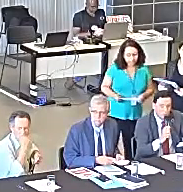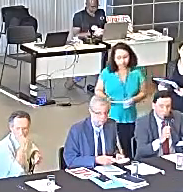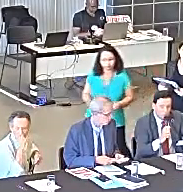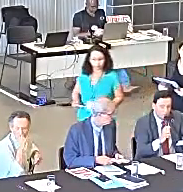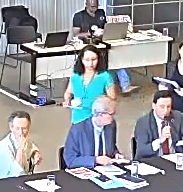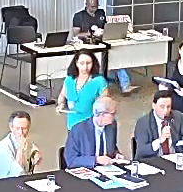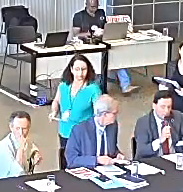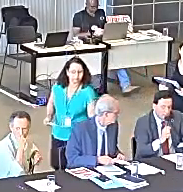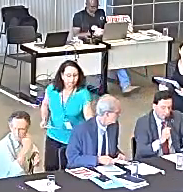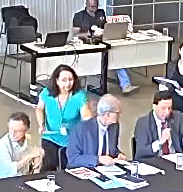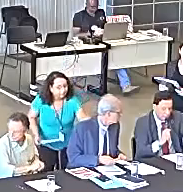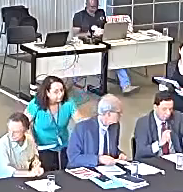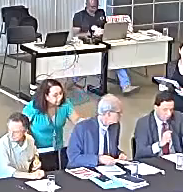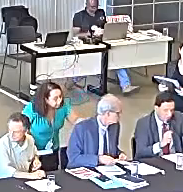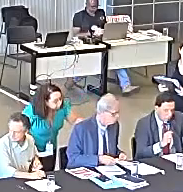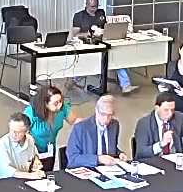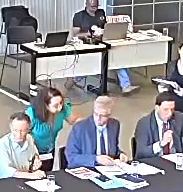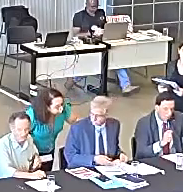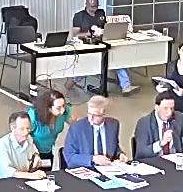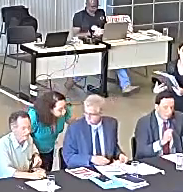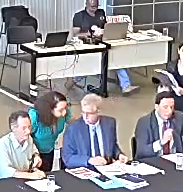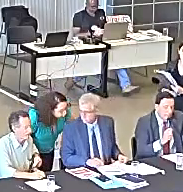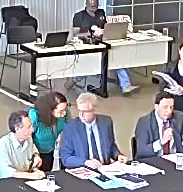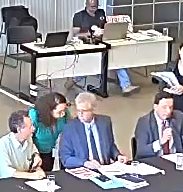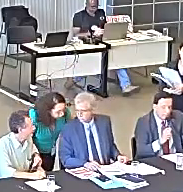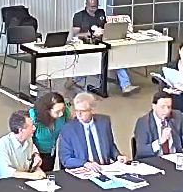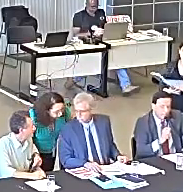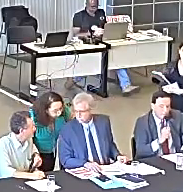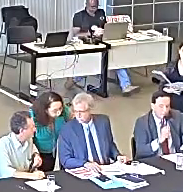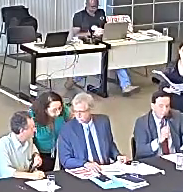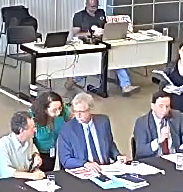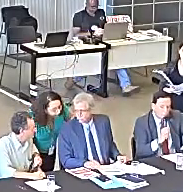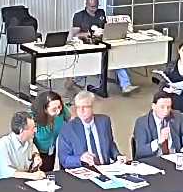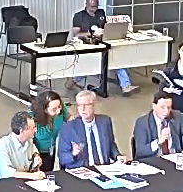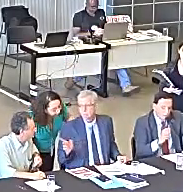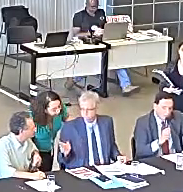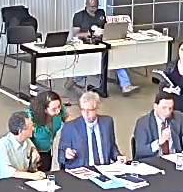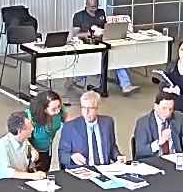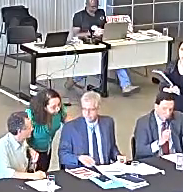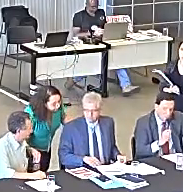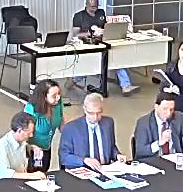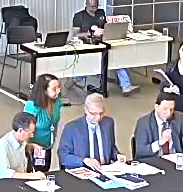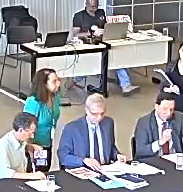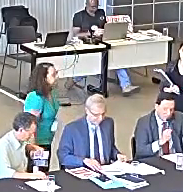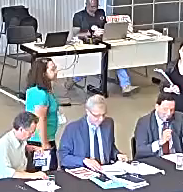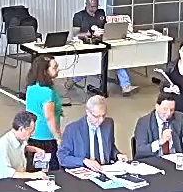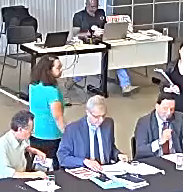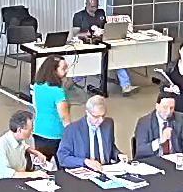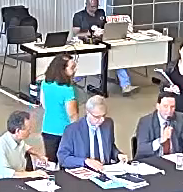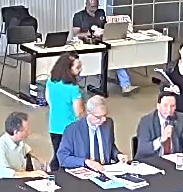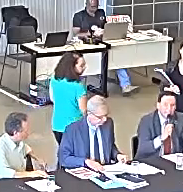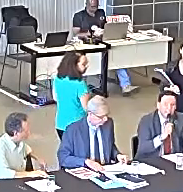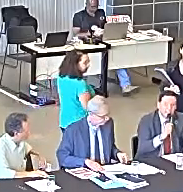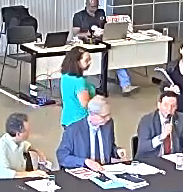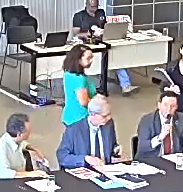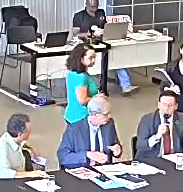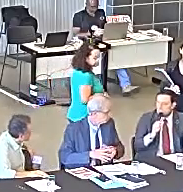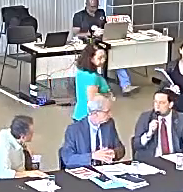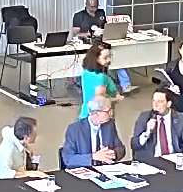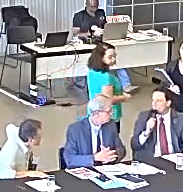Oliveira o sobrenome representando a Câmara Municipal de Santos do m e quero aqui dizer que tem o grupo de ação pcd que a